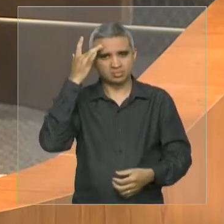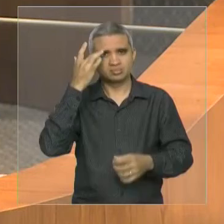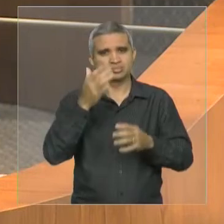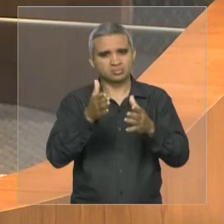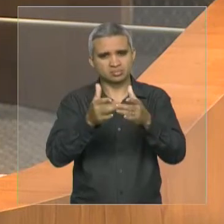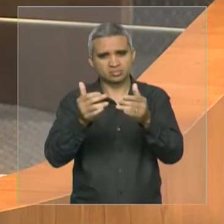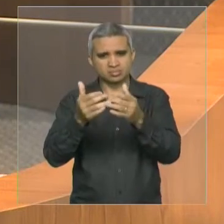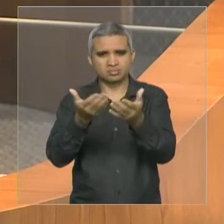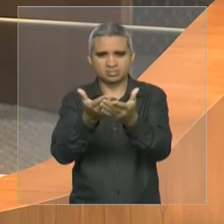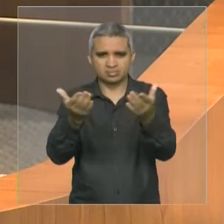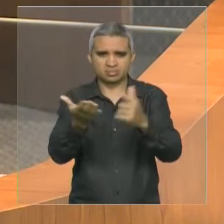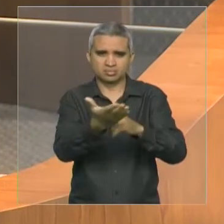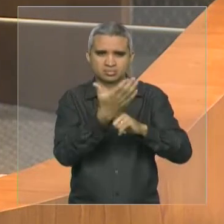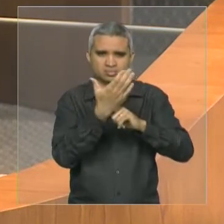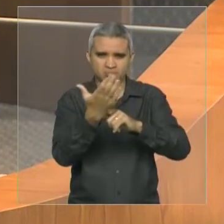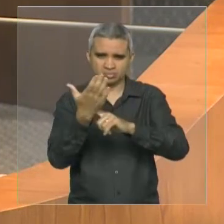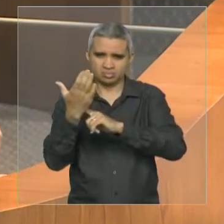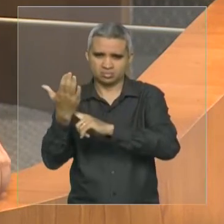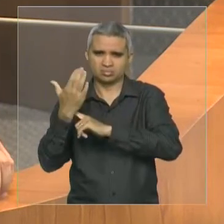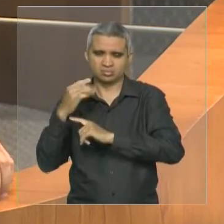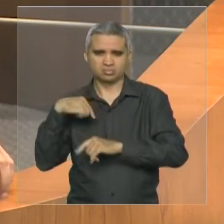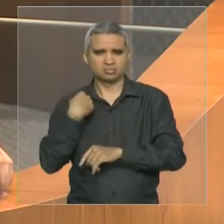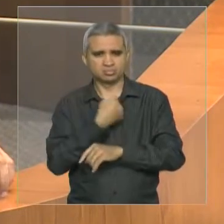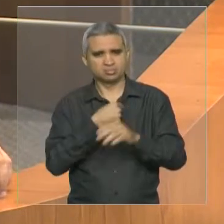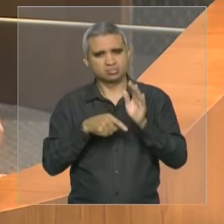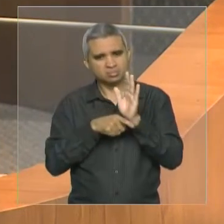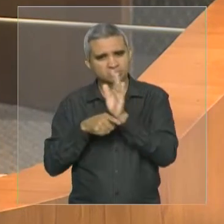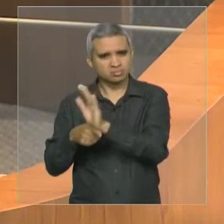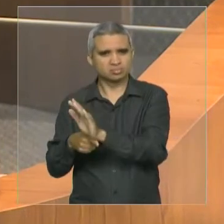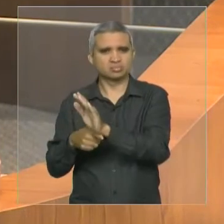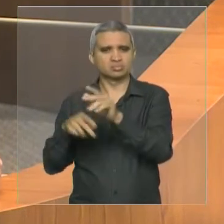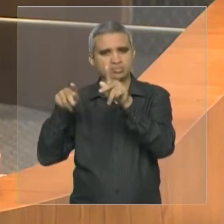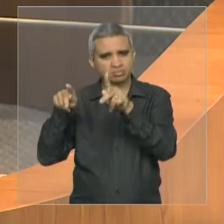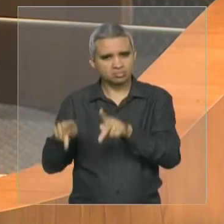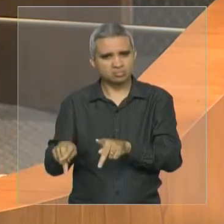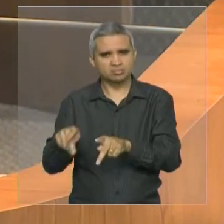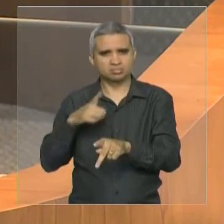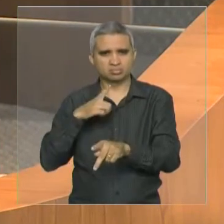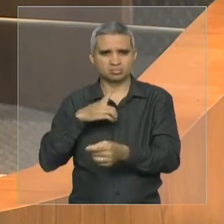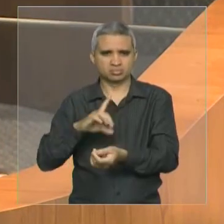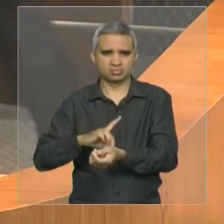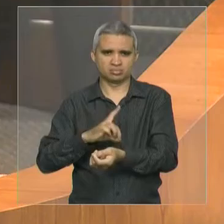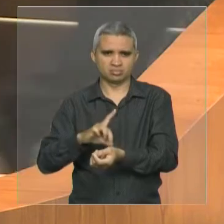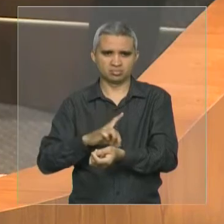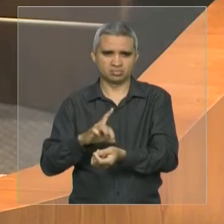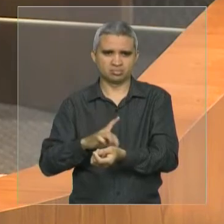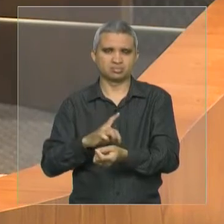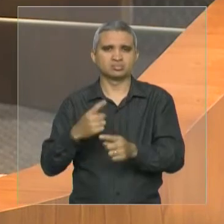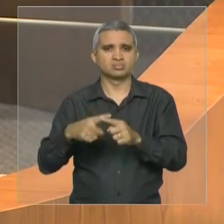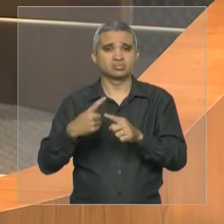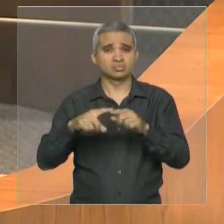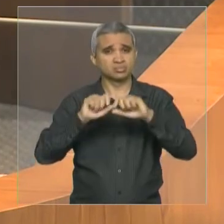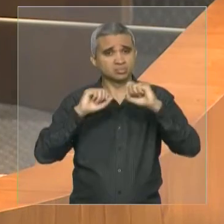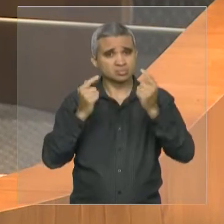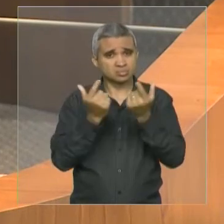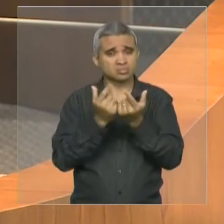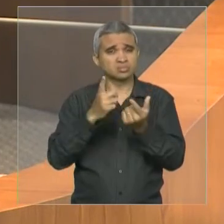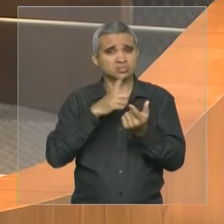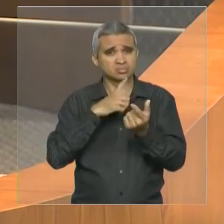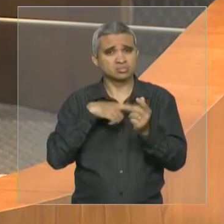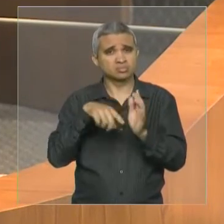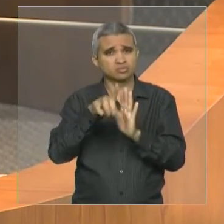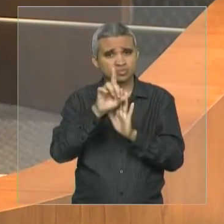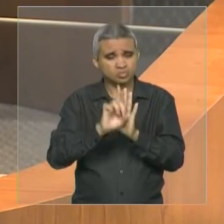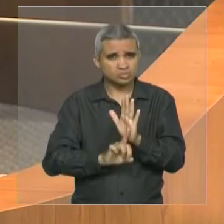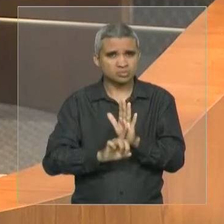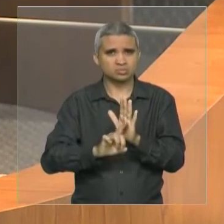parcela da população a resgatar sua dignidade com o direito que esta Assembleia dará a eles para que eles possam ter a